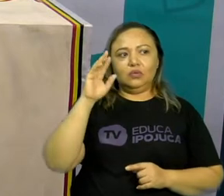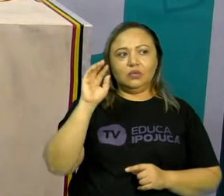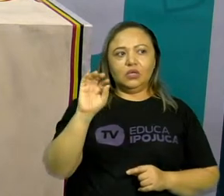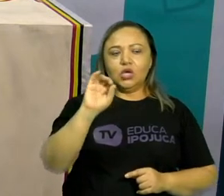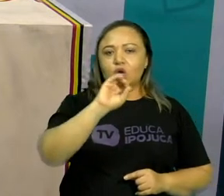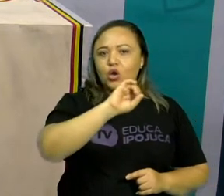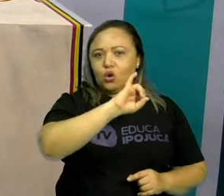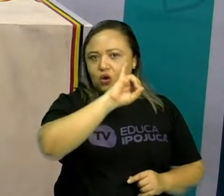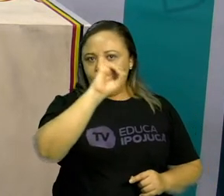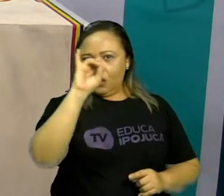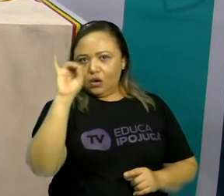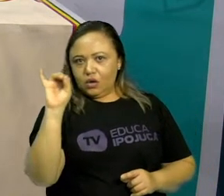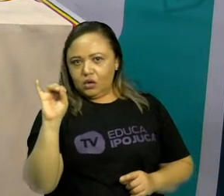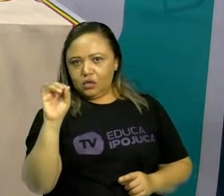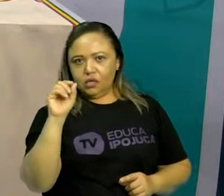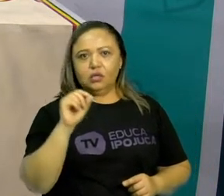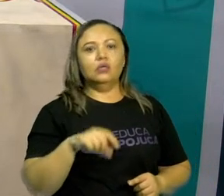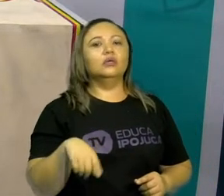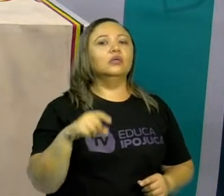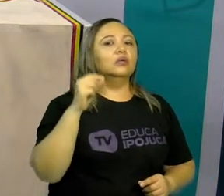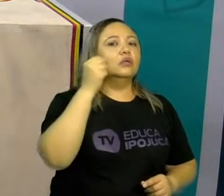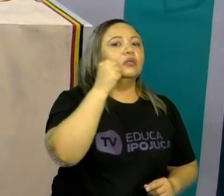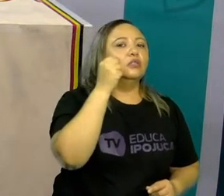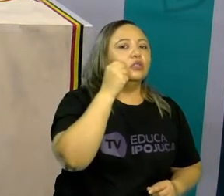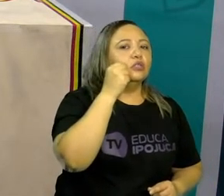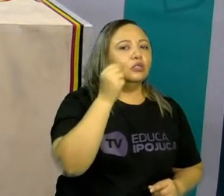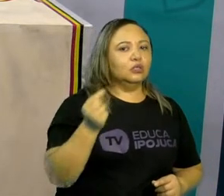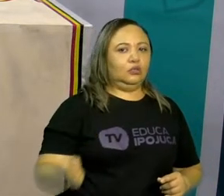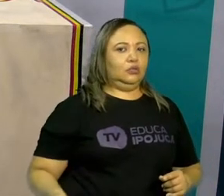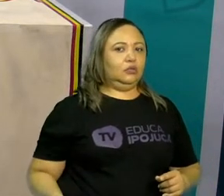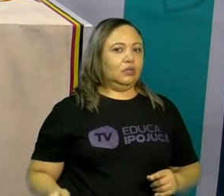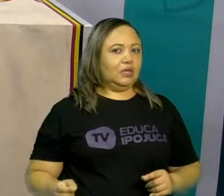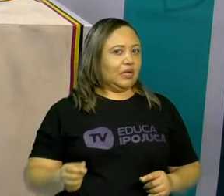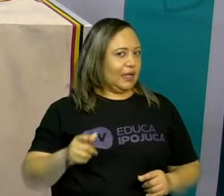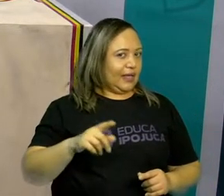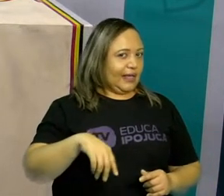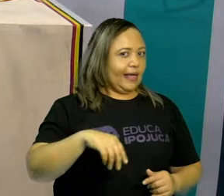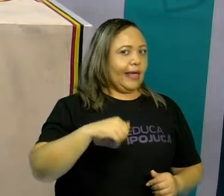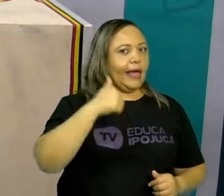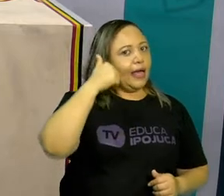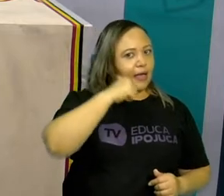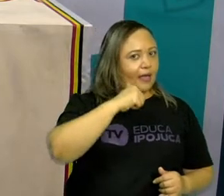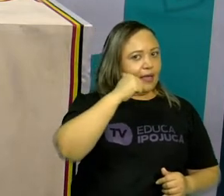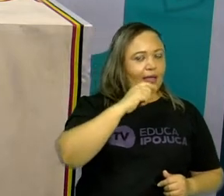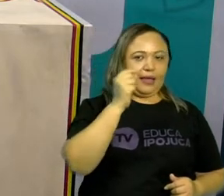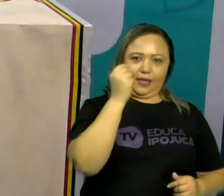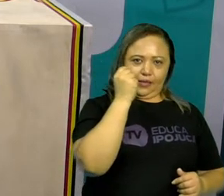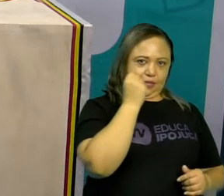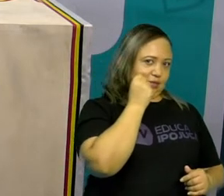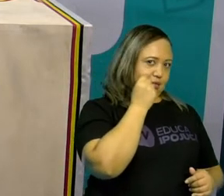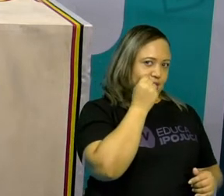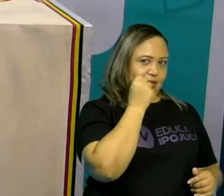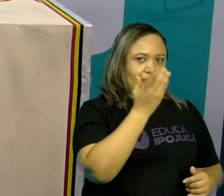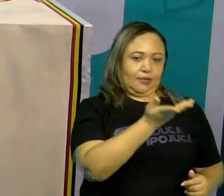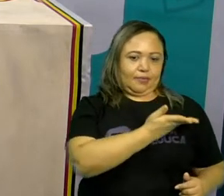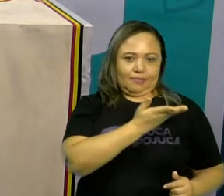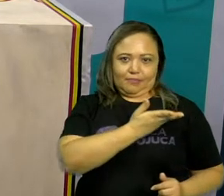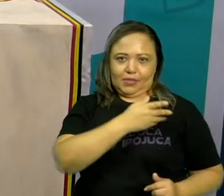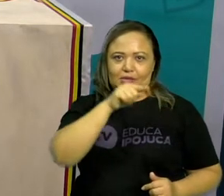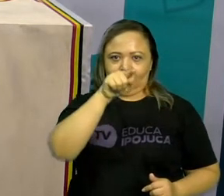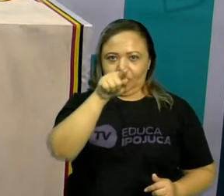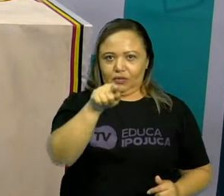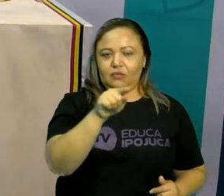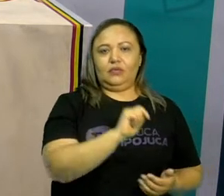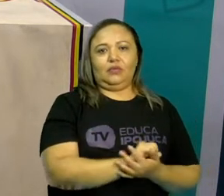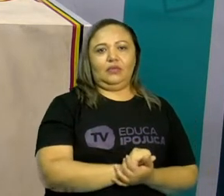Oi Ratinho sou eu a ratinha a sua amiga estava